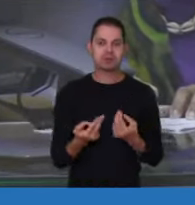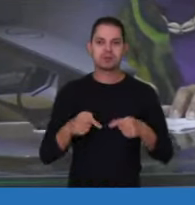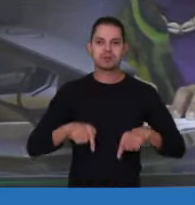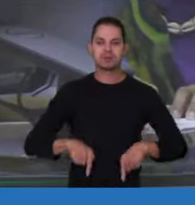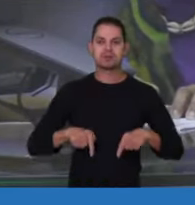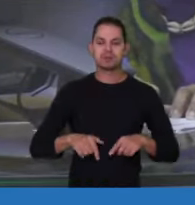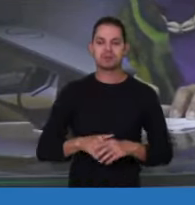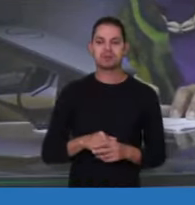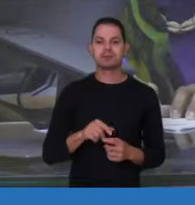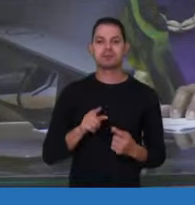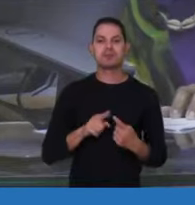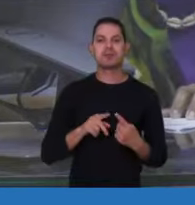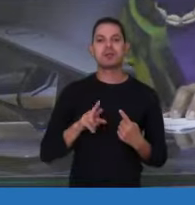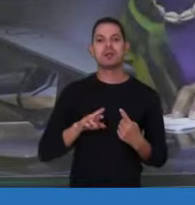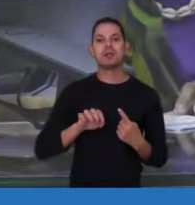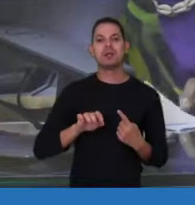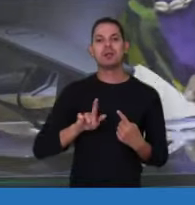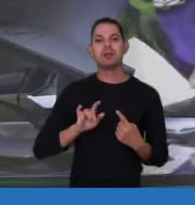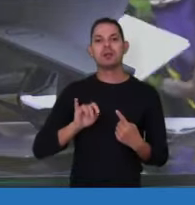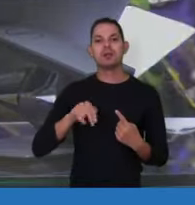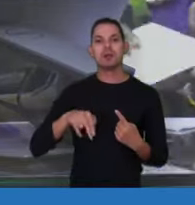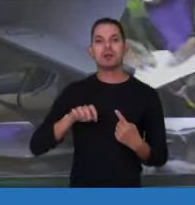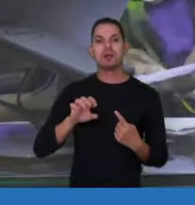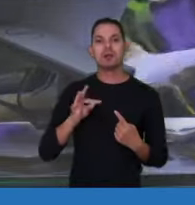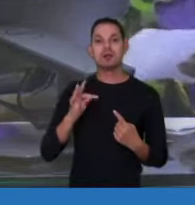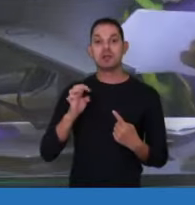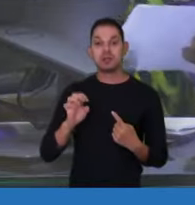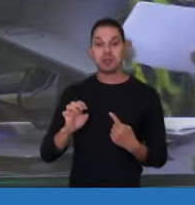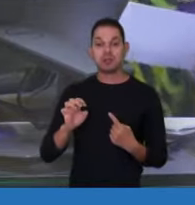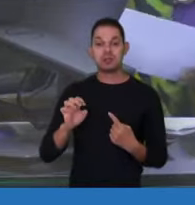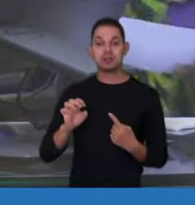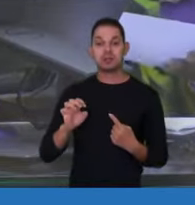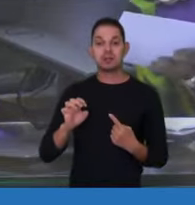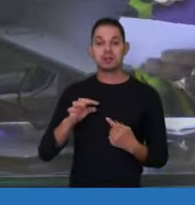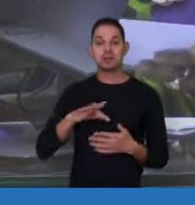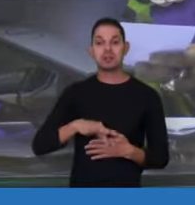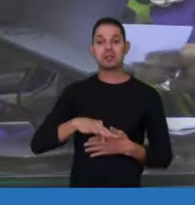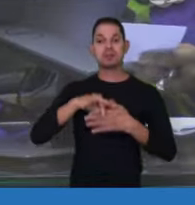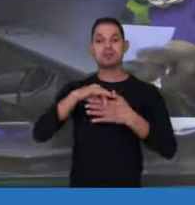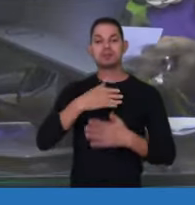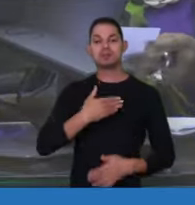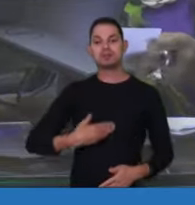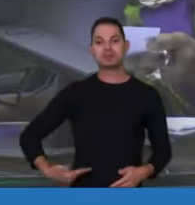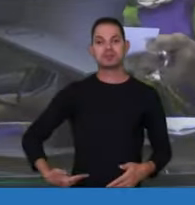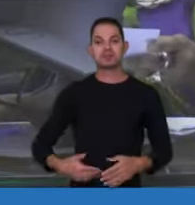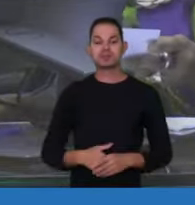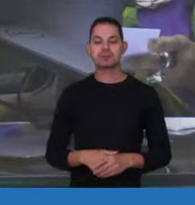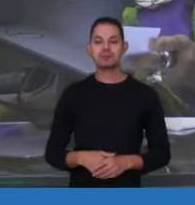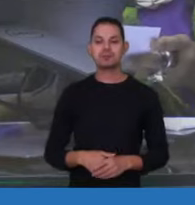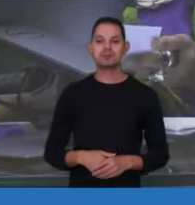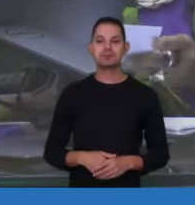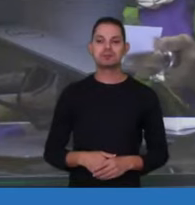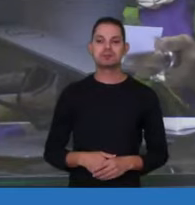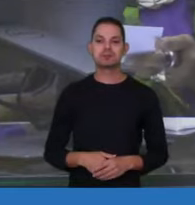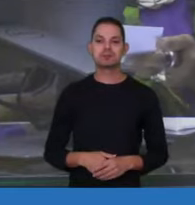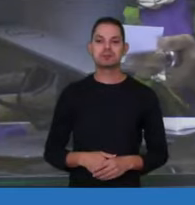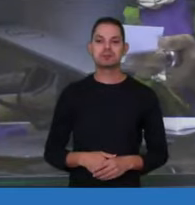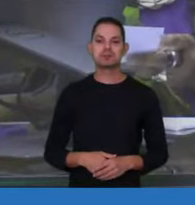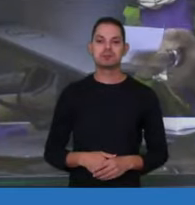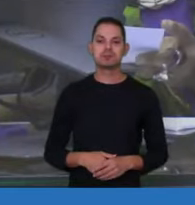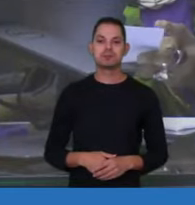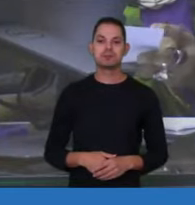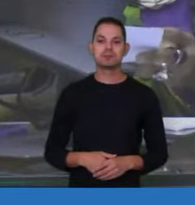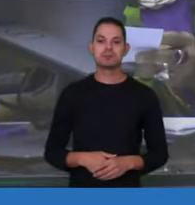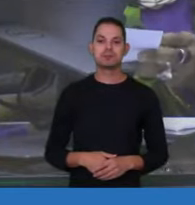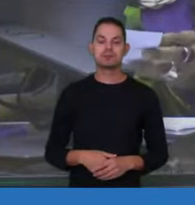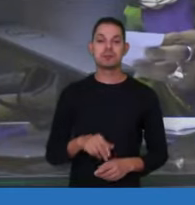Reginete Bispo, representando a liderança do governo. E passo por um tempo aqui a